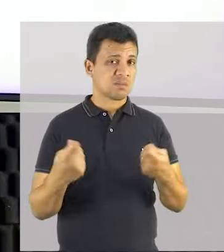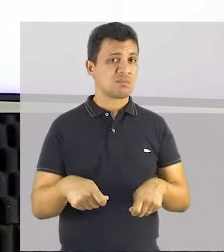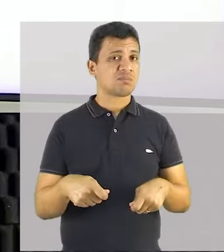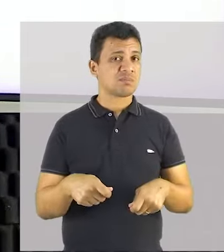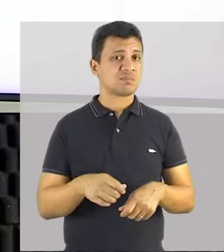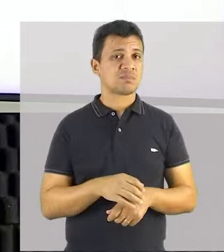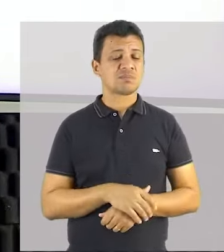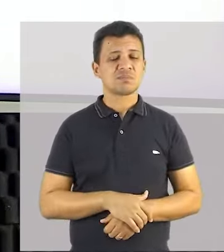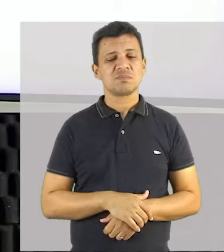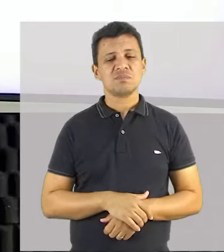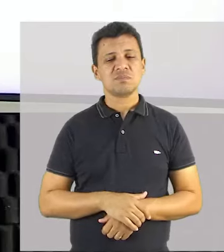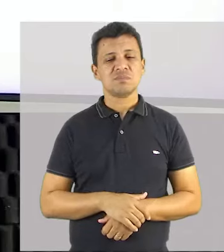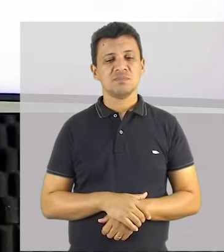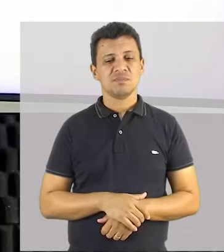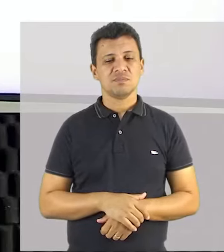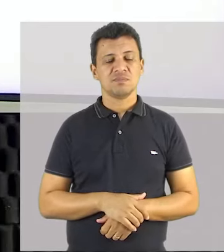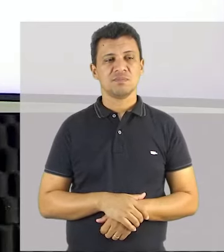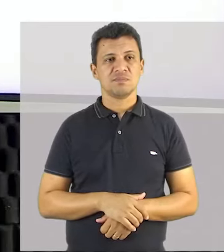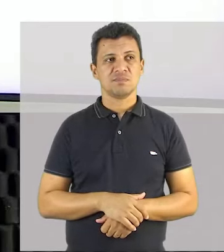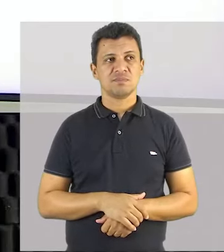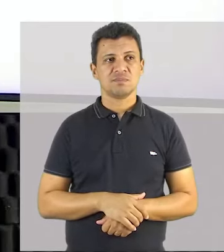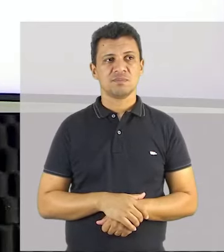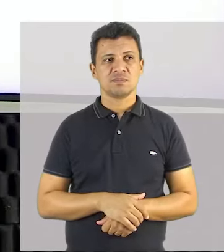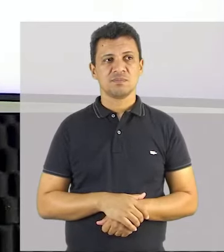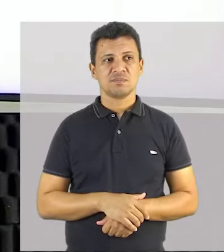ela certo